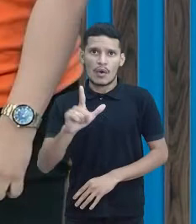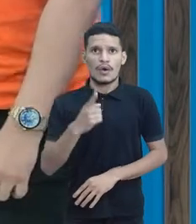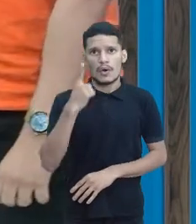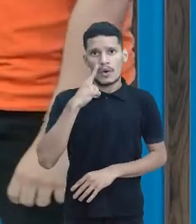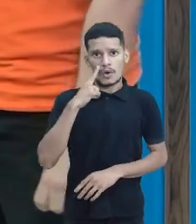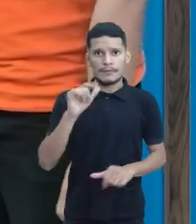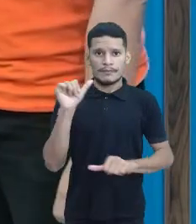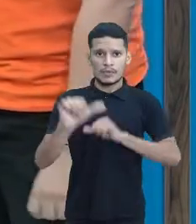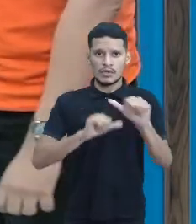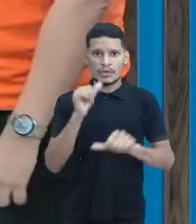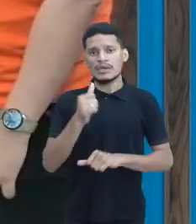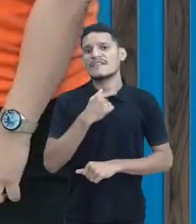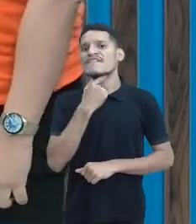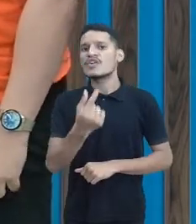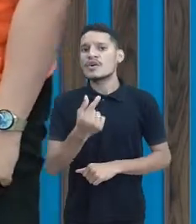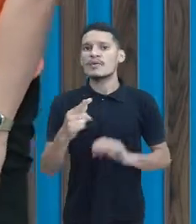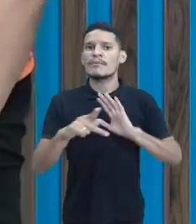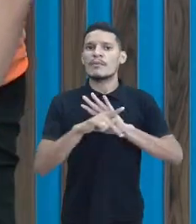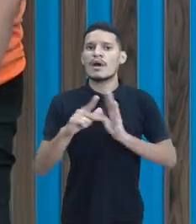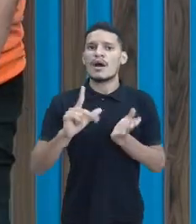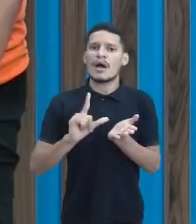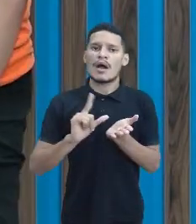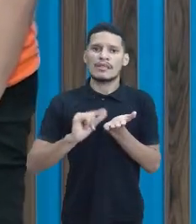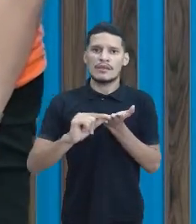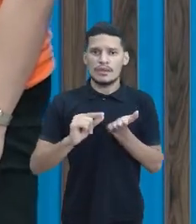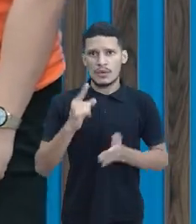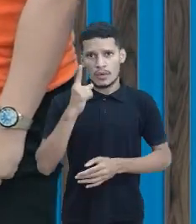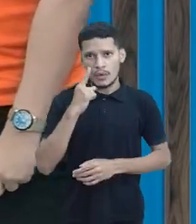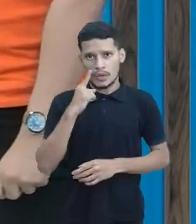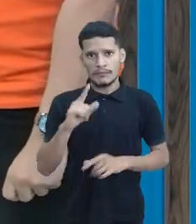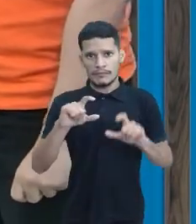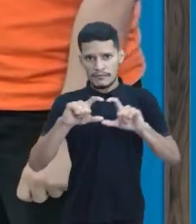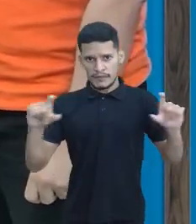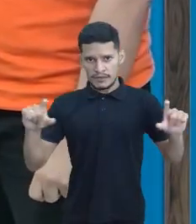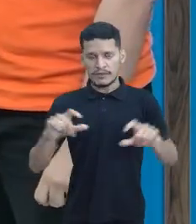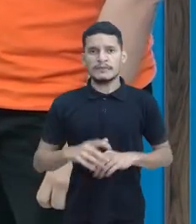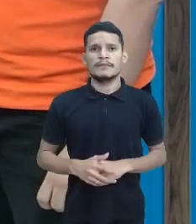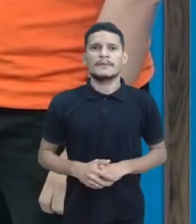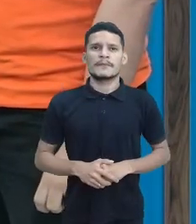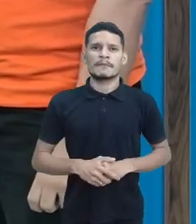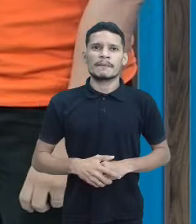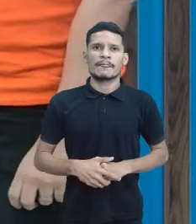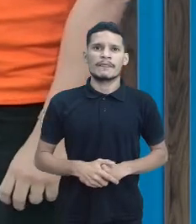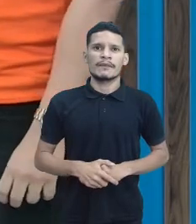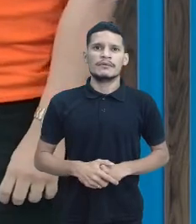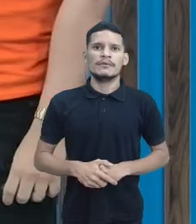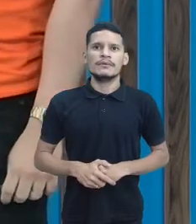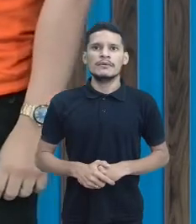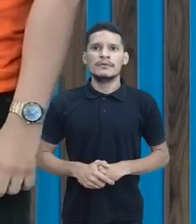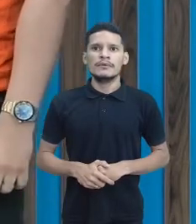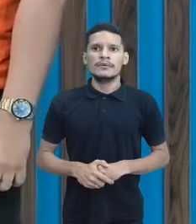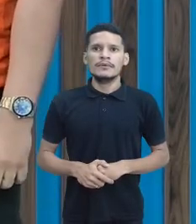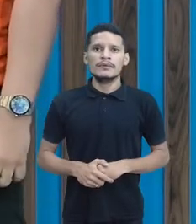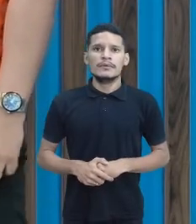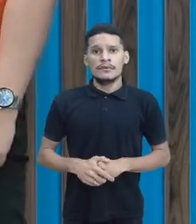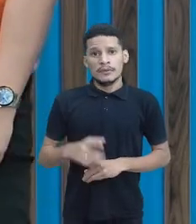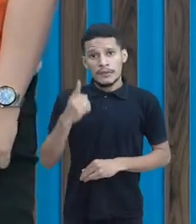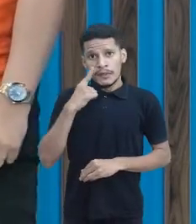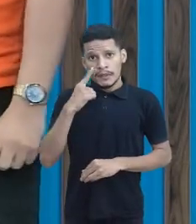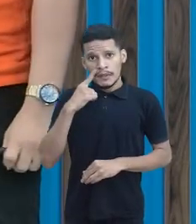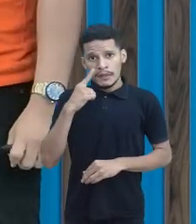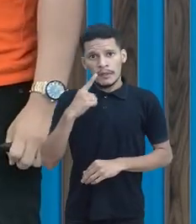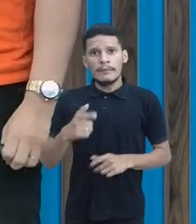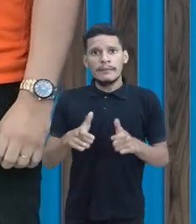bom? In the end, we only regret the chance we didn't take. Tá aqui a frase dizendo